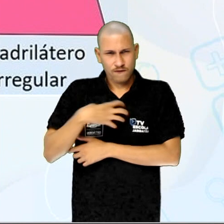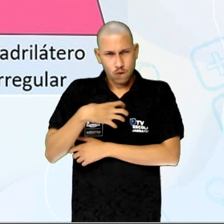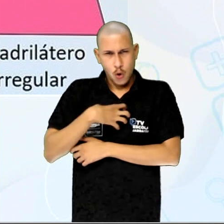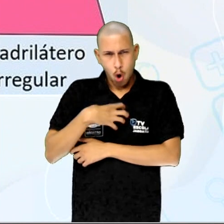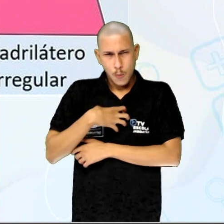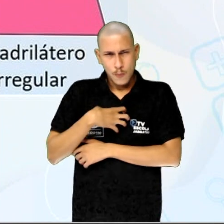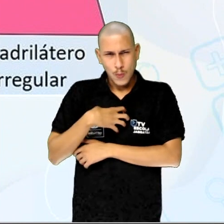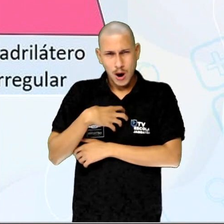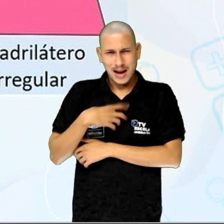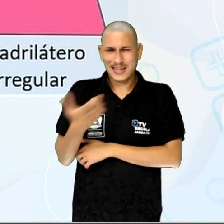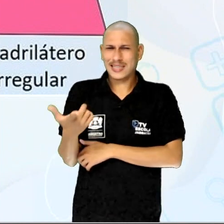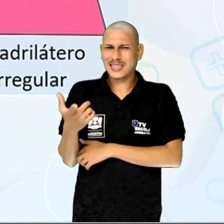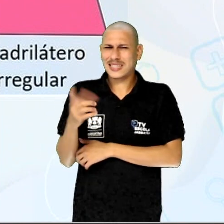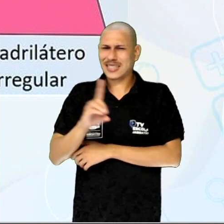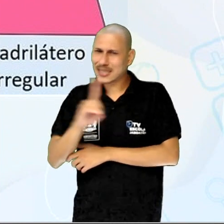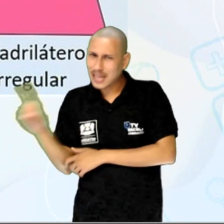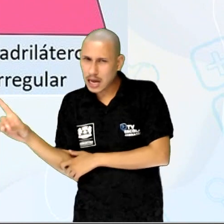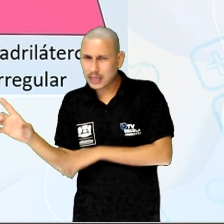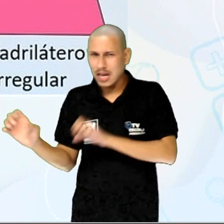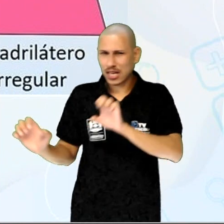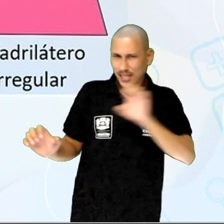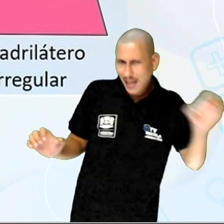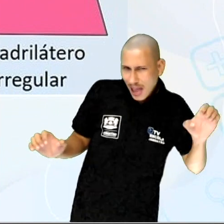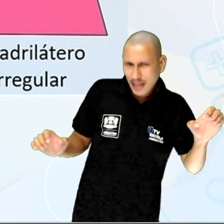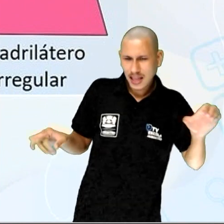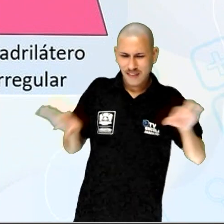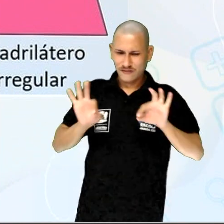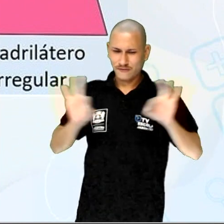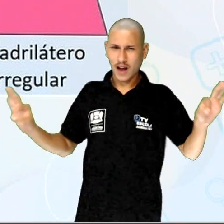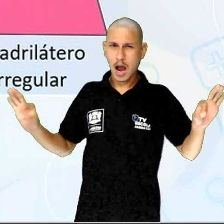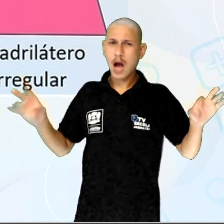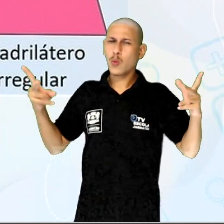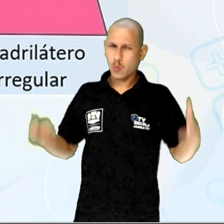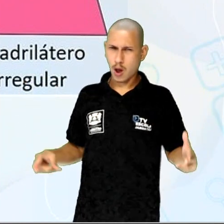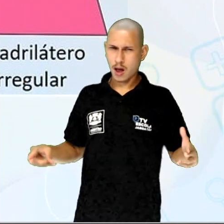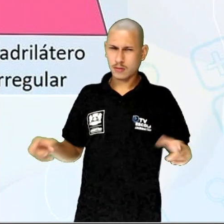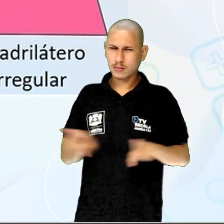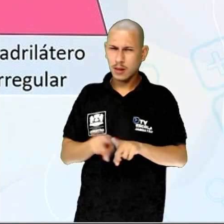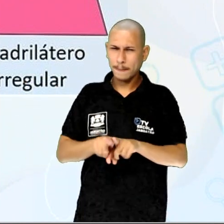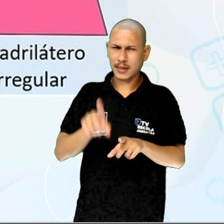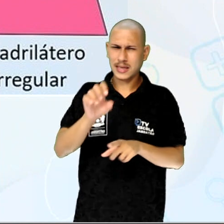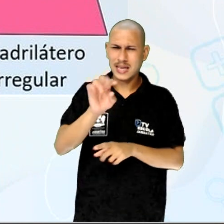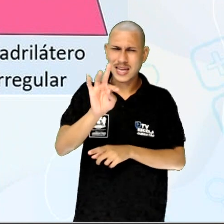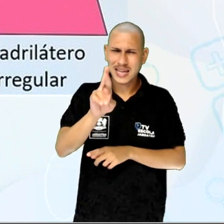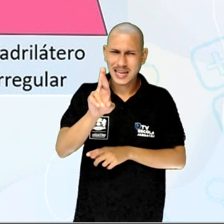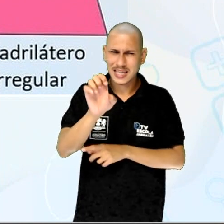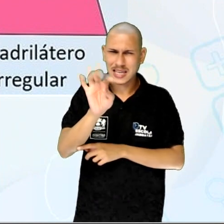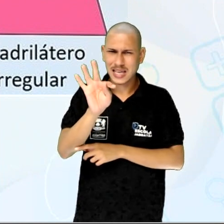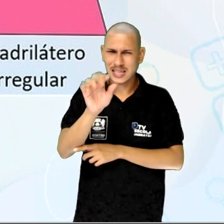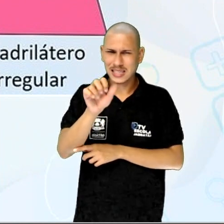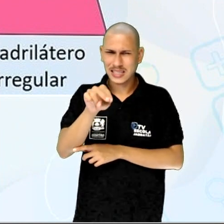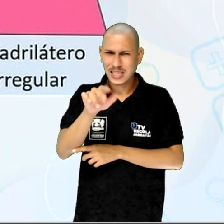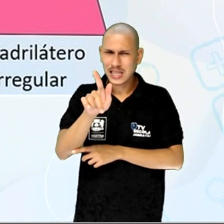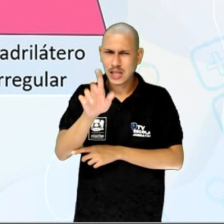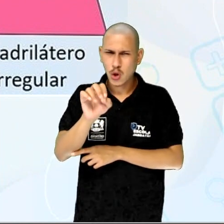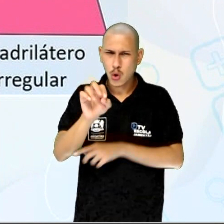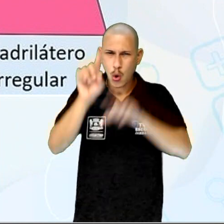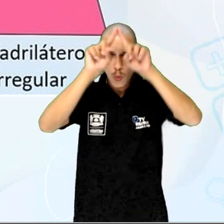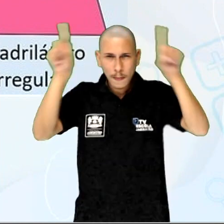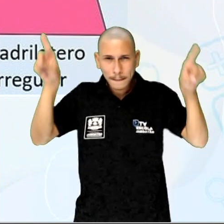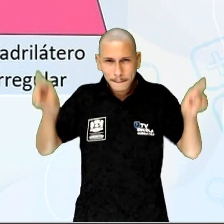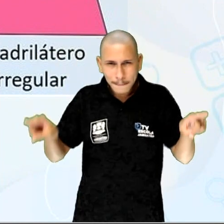dele da direita e da esquerda, ele tem a mesma medida. Nós temos o trapézio retângulo, que é quando ele tem